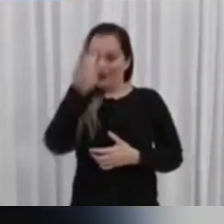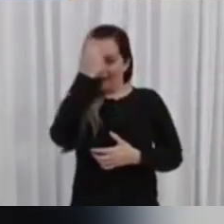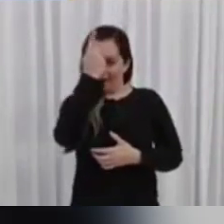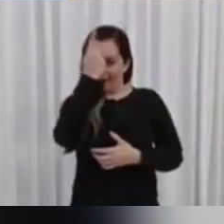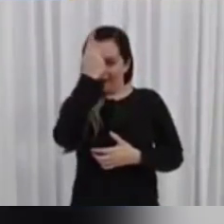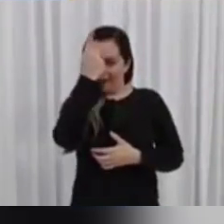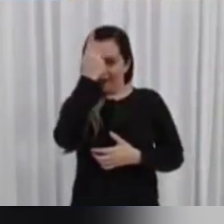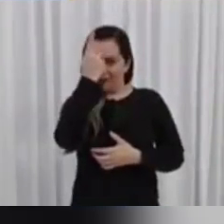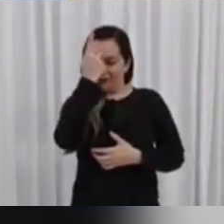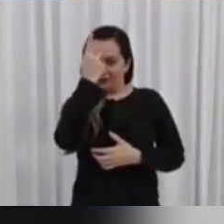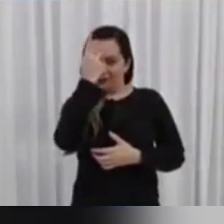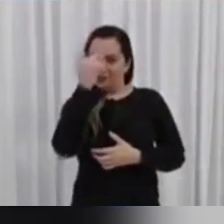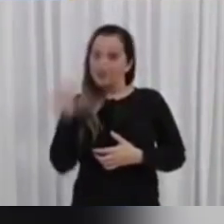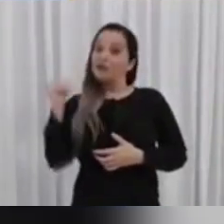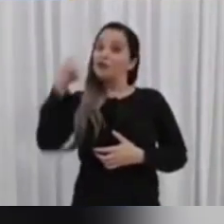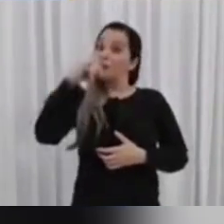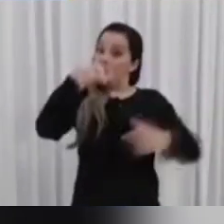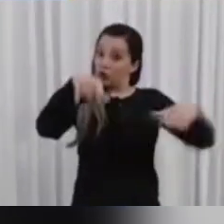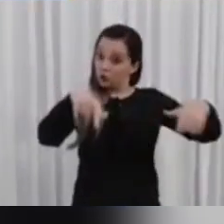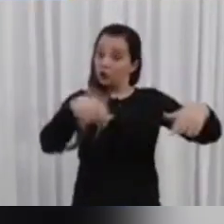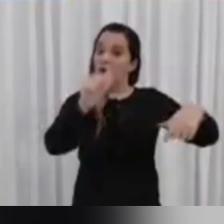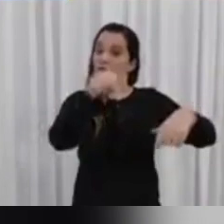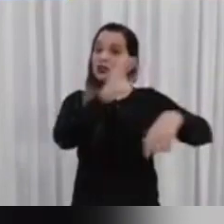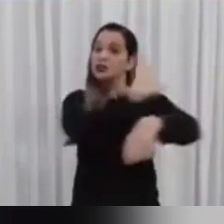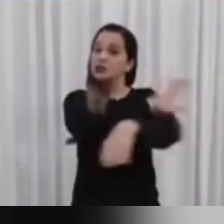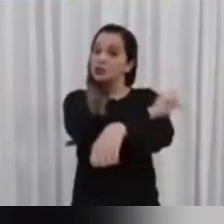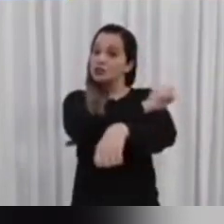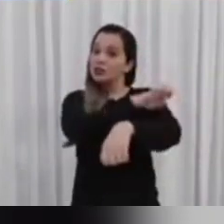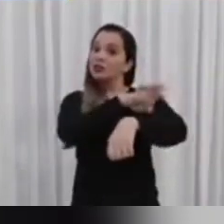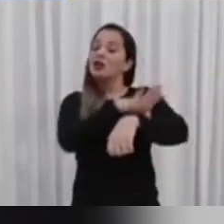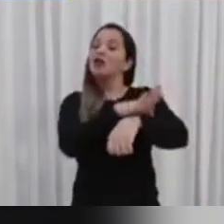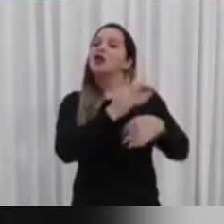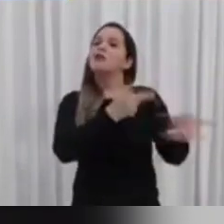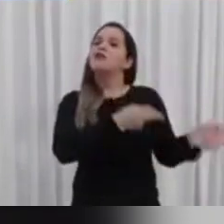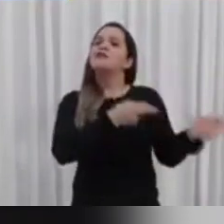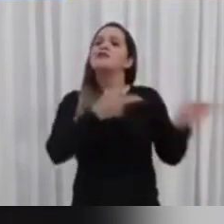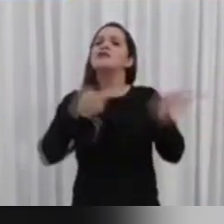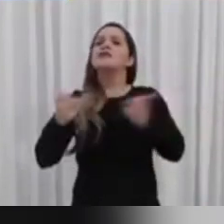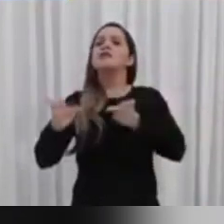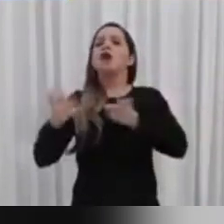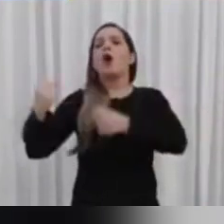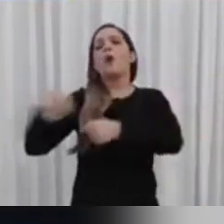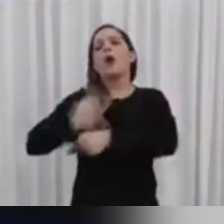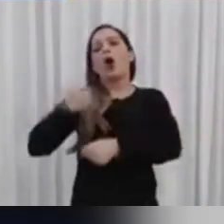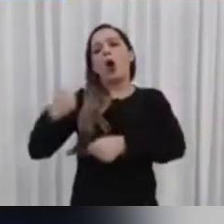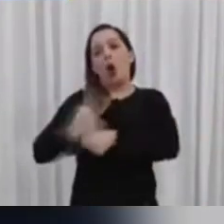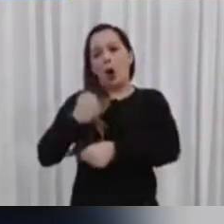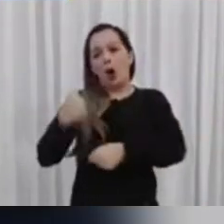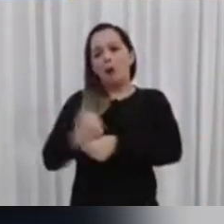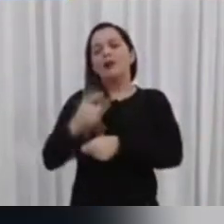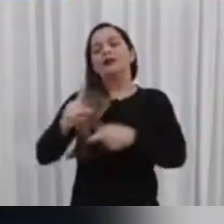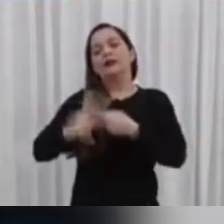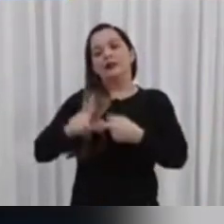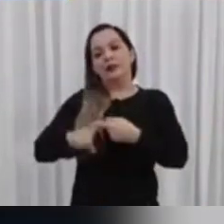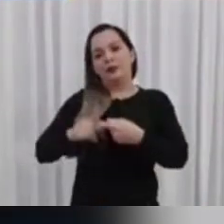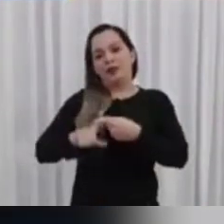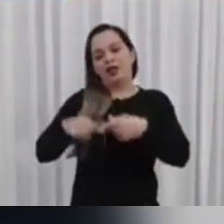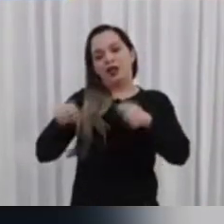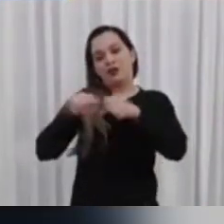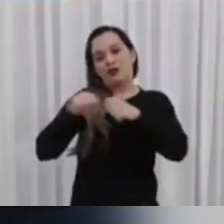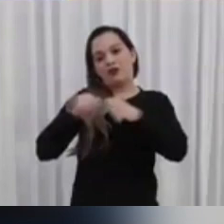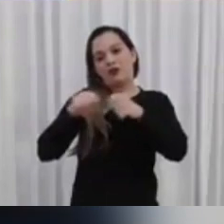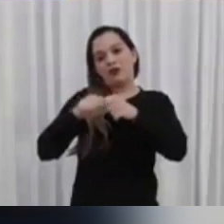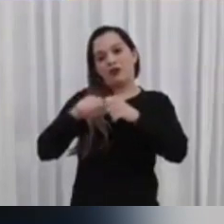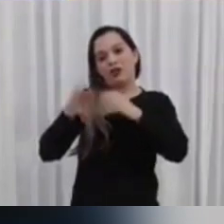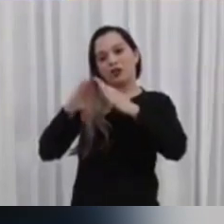Santarém para visitar algumas obras, até fez missa para o desfecho do hospital de campanha,